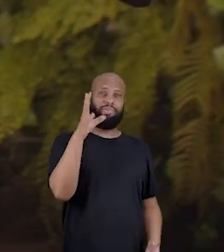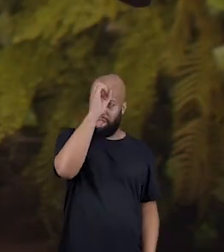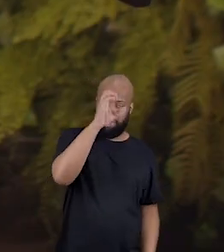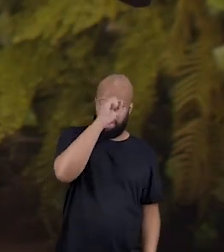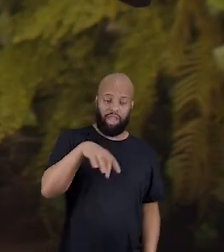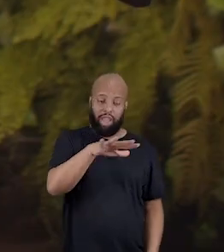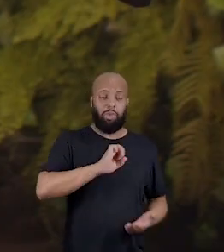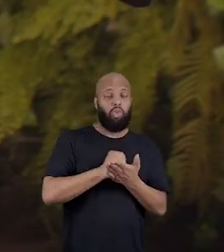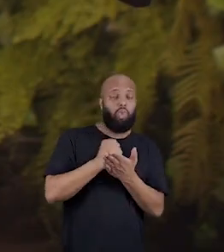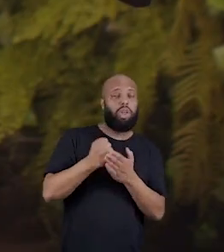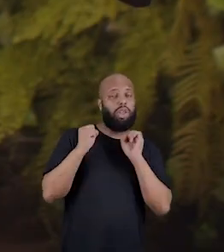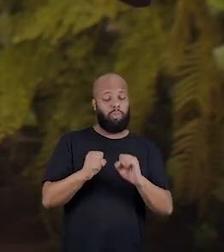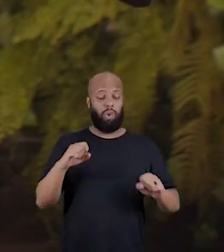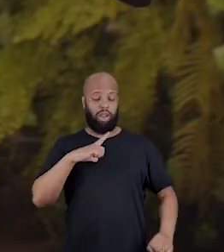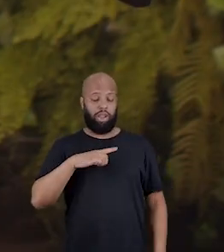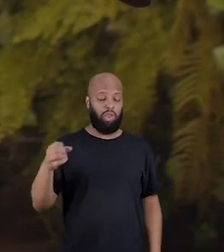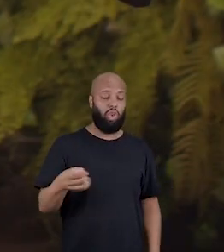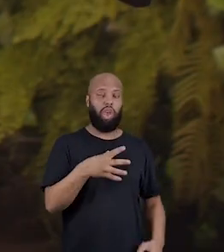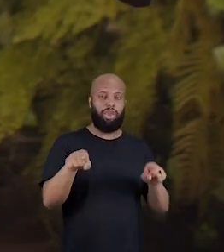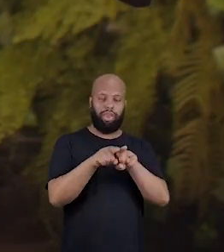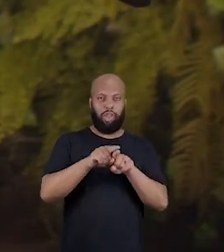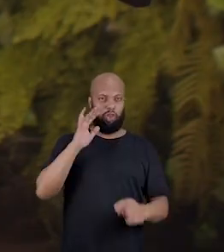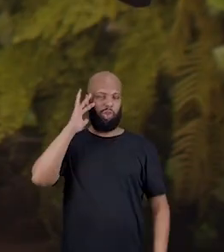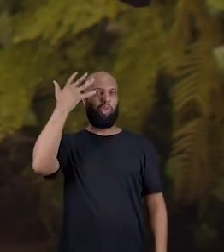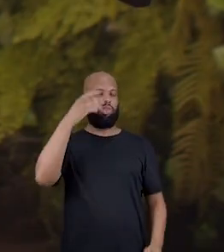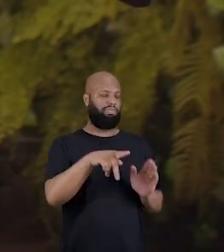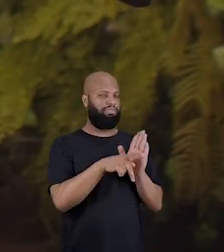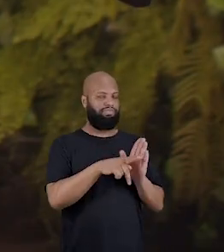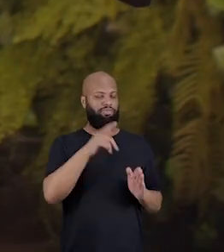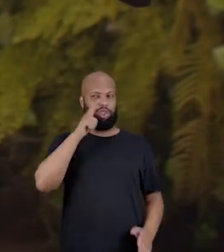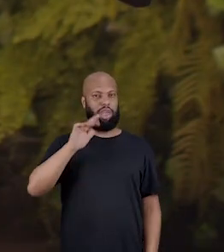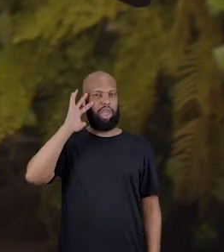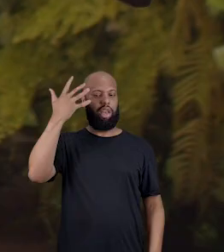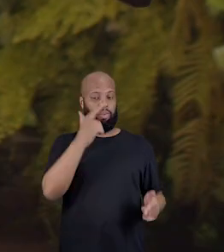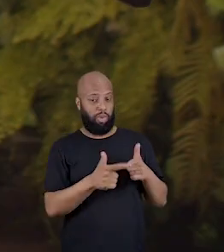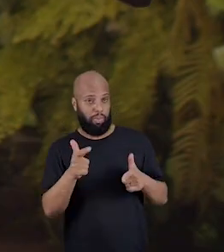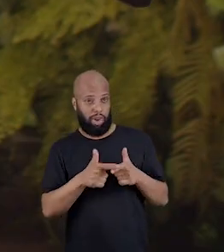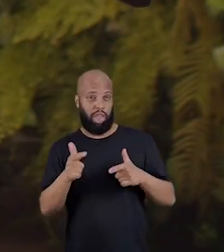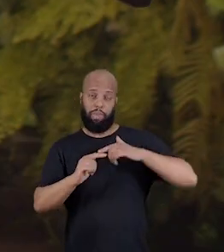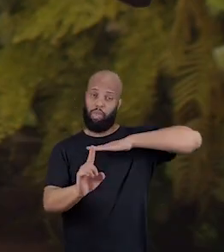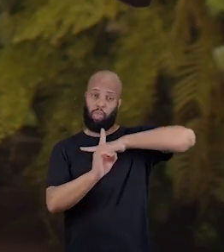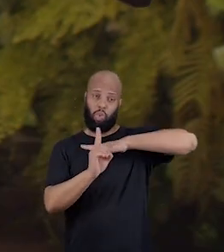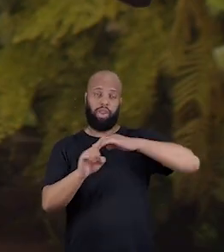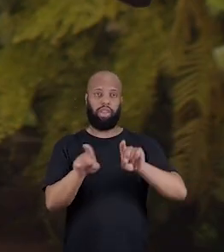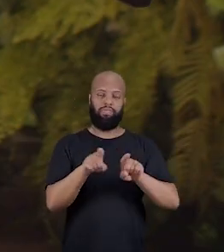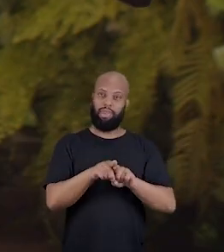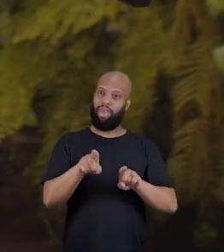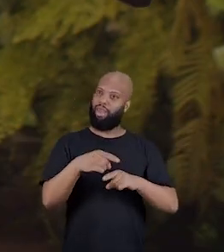em ambientes controlados, onde a gente possa criar novas soluções, né? Tanto para resolver problemas do nosso cliente, quanto